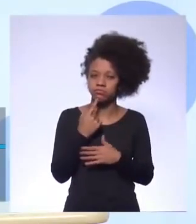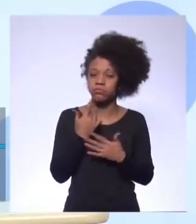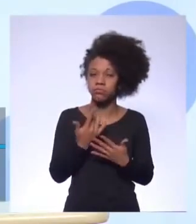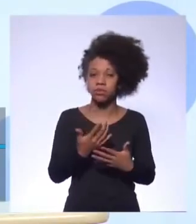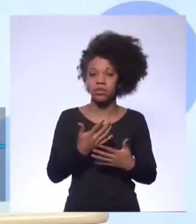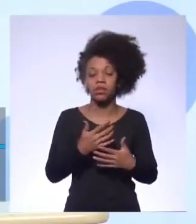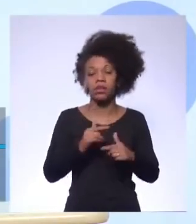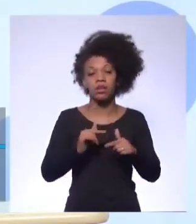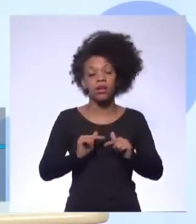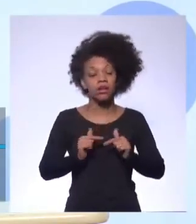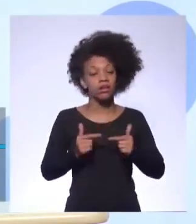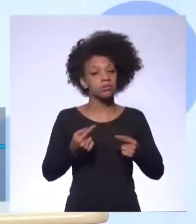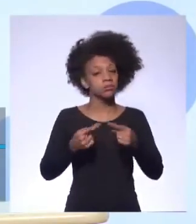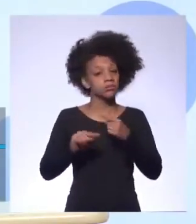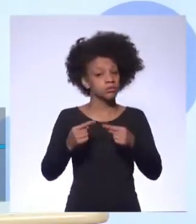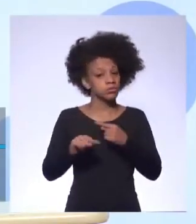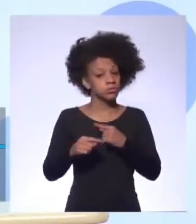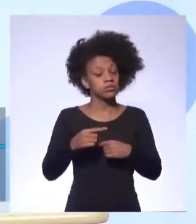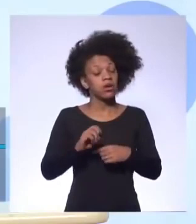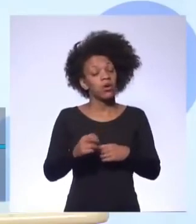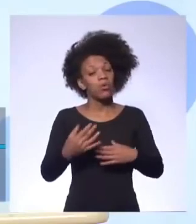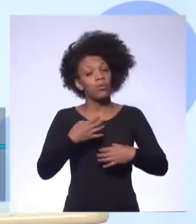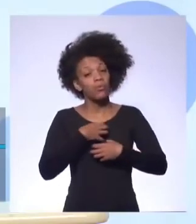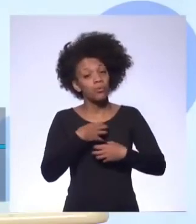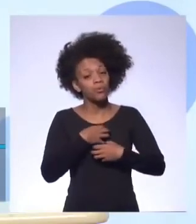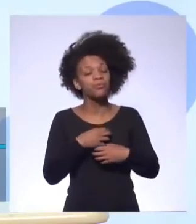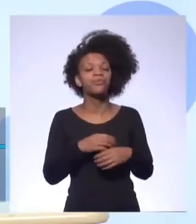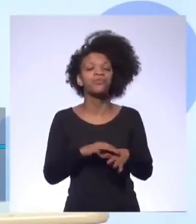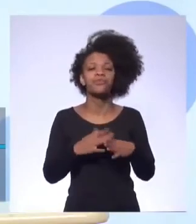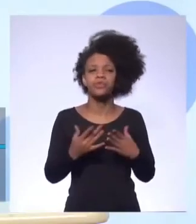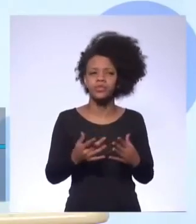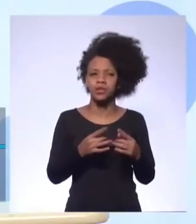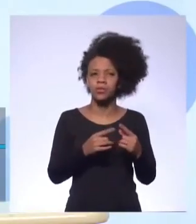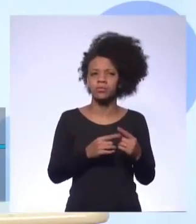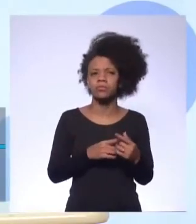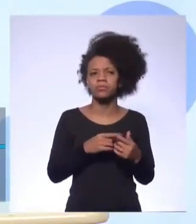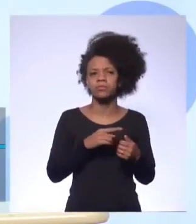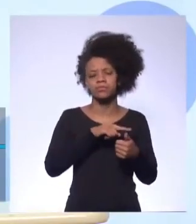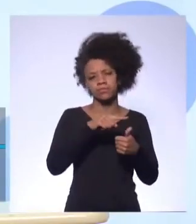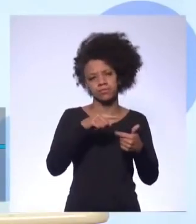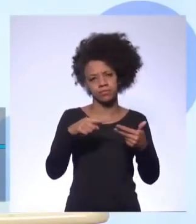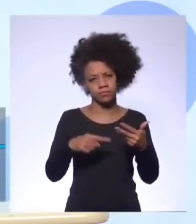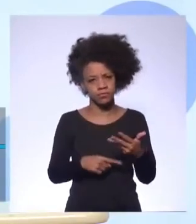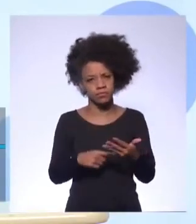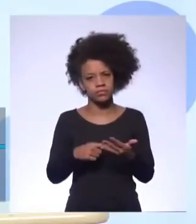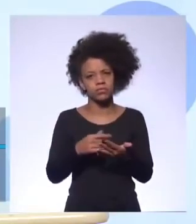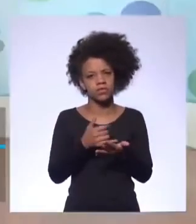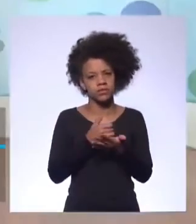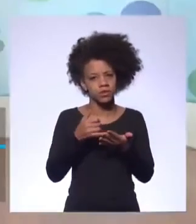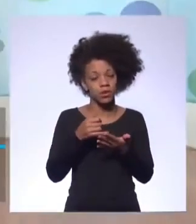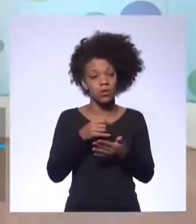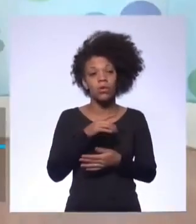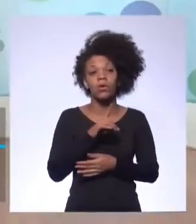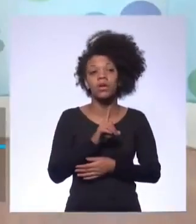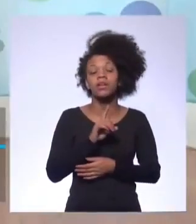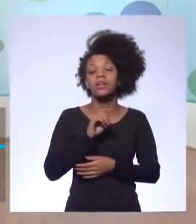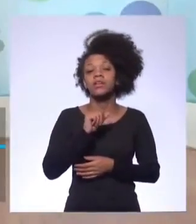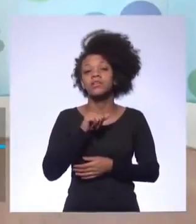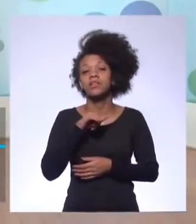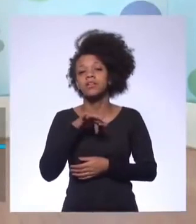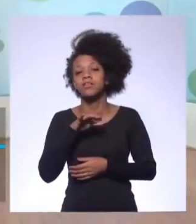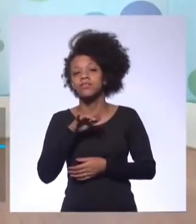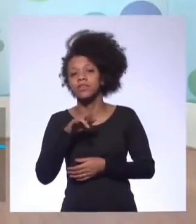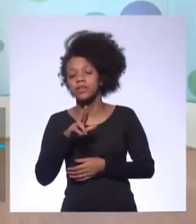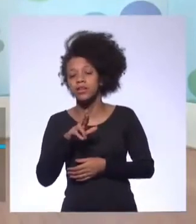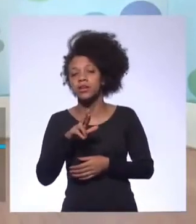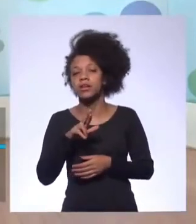Ações aí não permitidas, né? Ou comportamentos. Então, quero portar e consumir drogas. Ah, é, o danificar, né? O patrimônio público. Portar